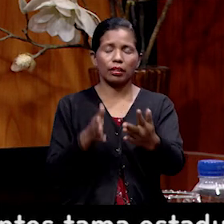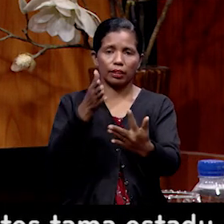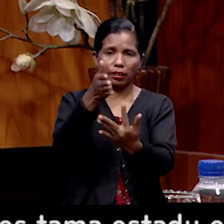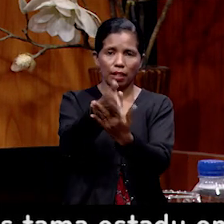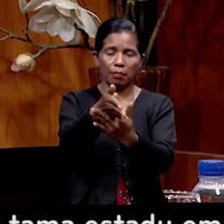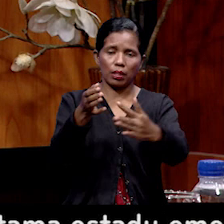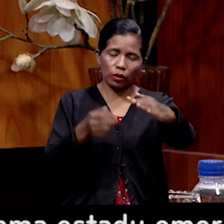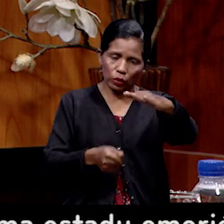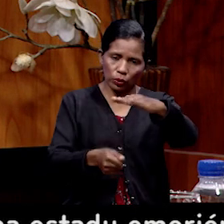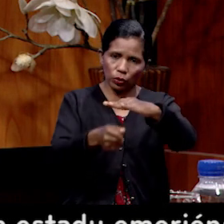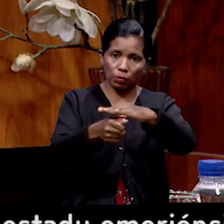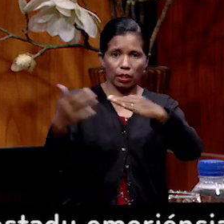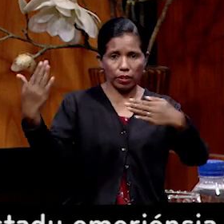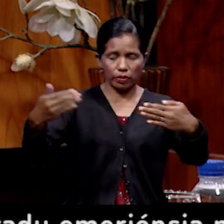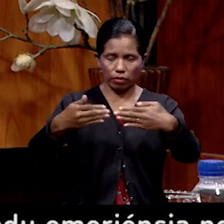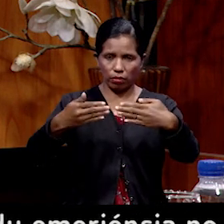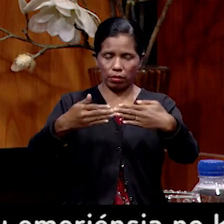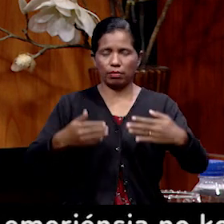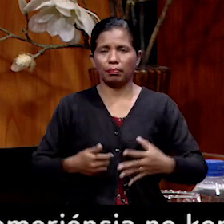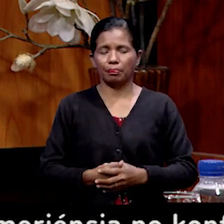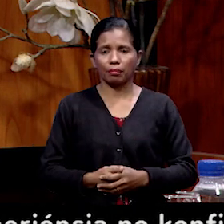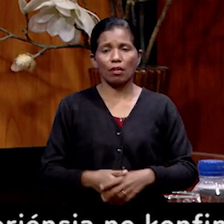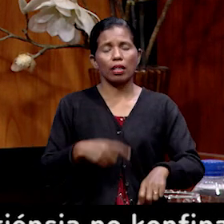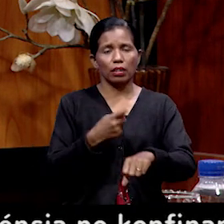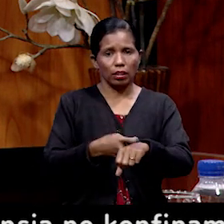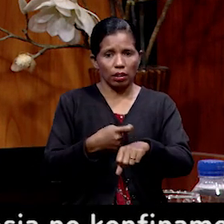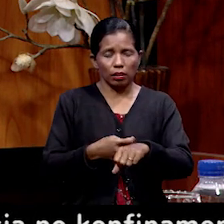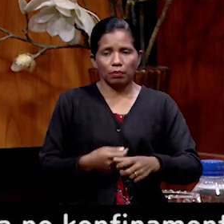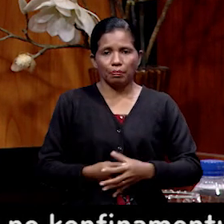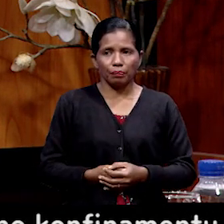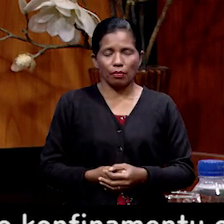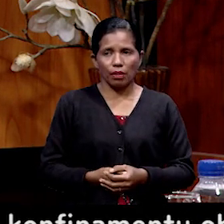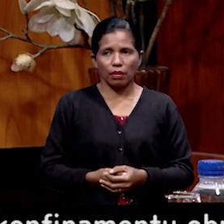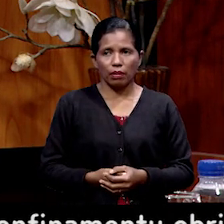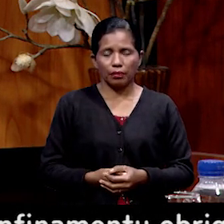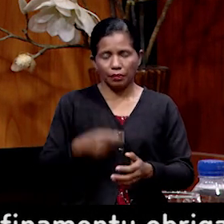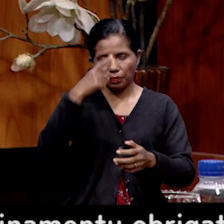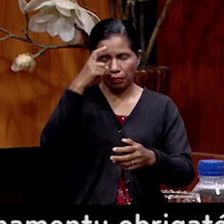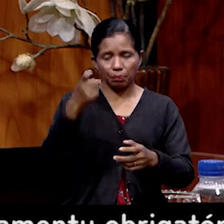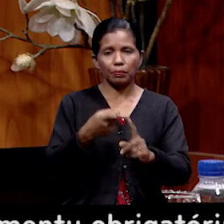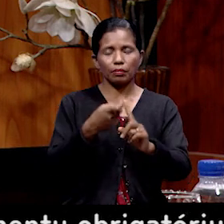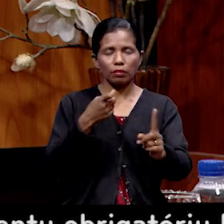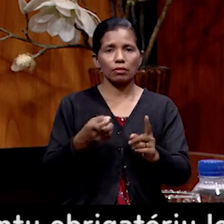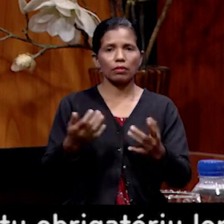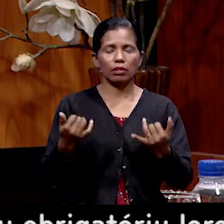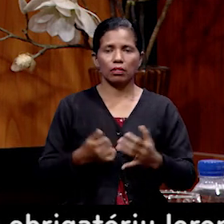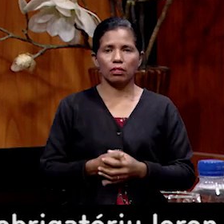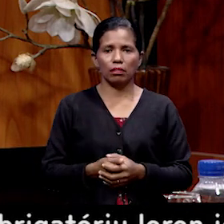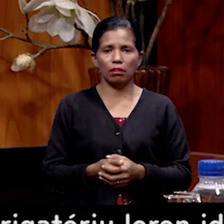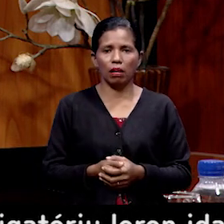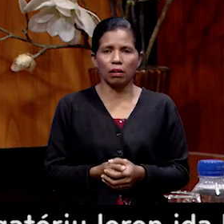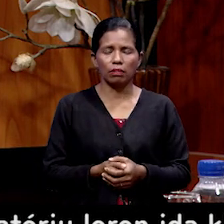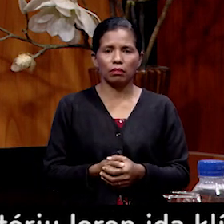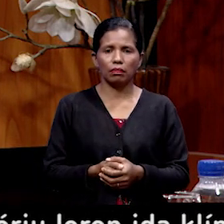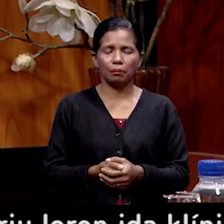ilegalmente, é área fronteira. E a situação, é, tu, dejen, também, mais, se, ida, que, geração,